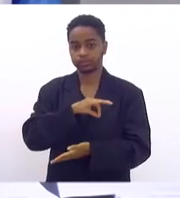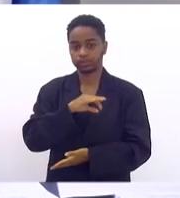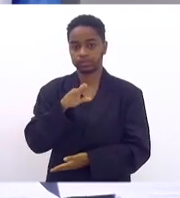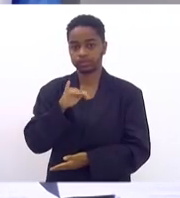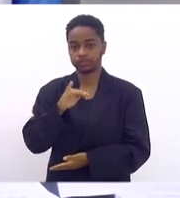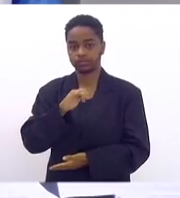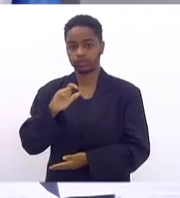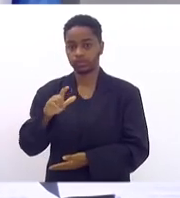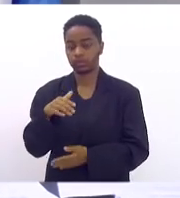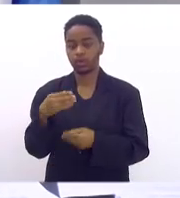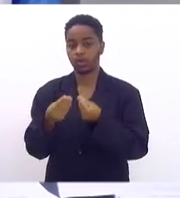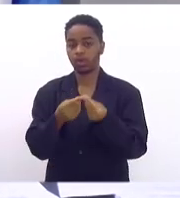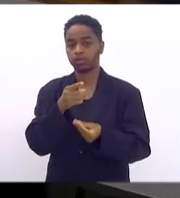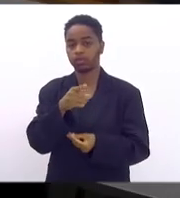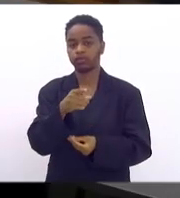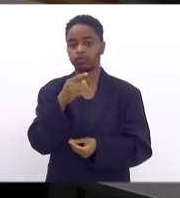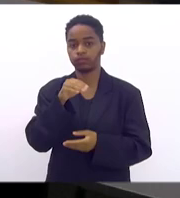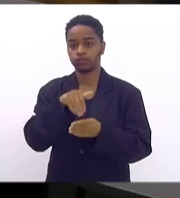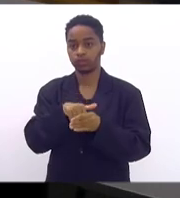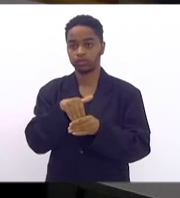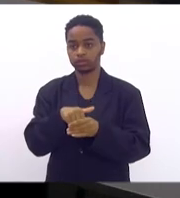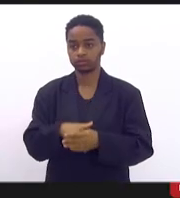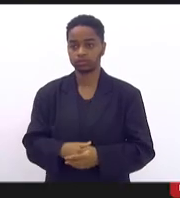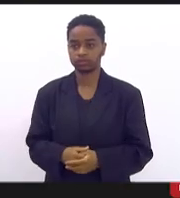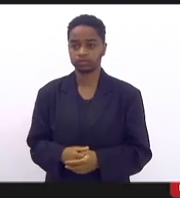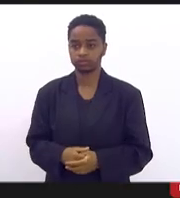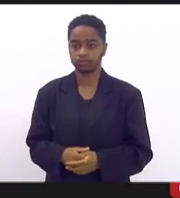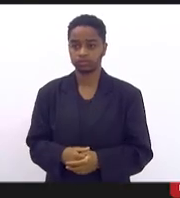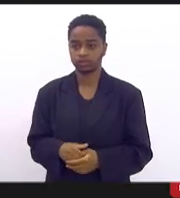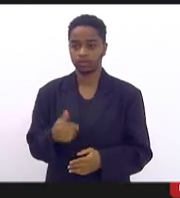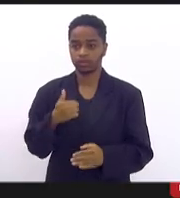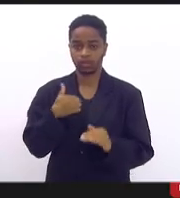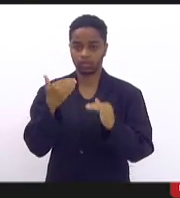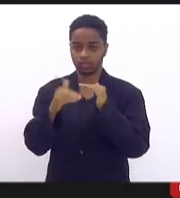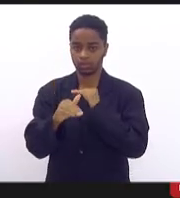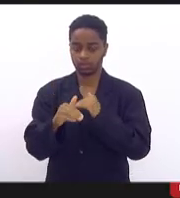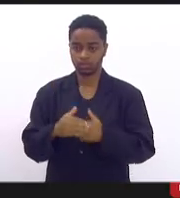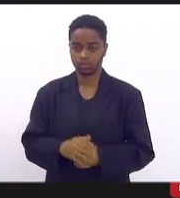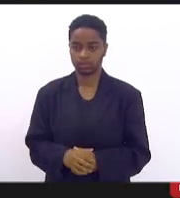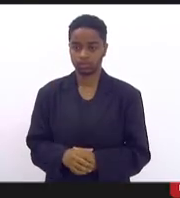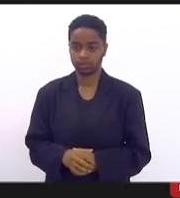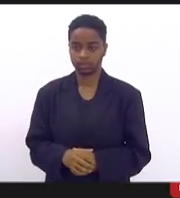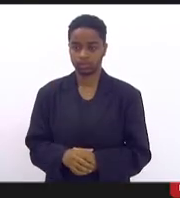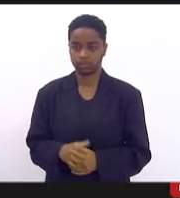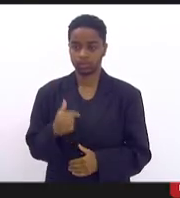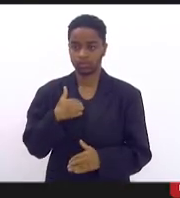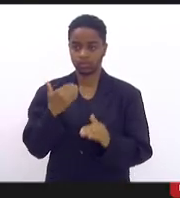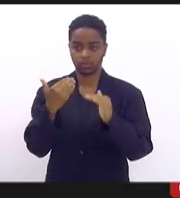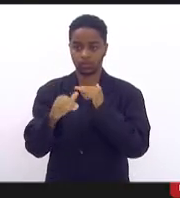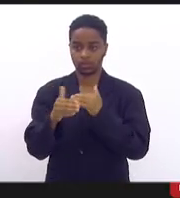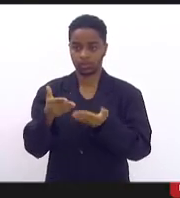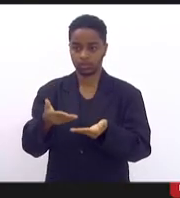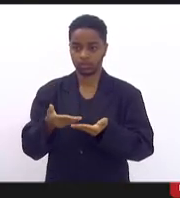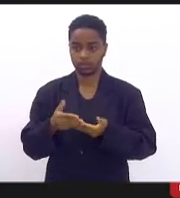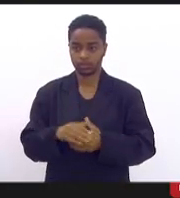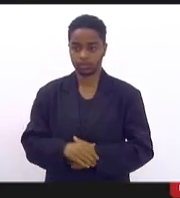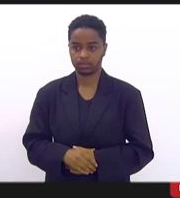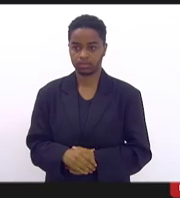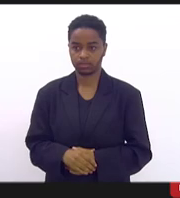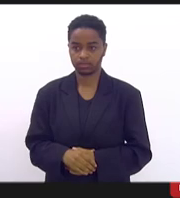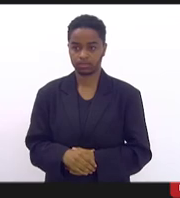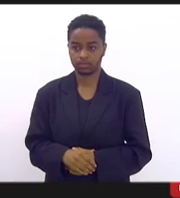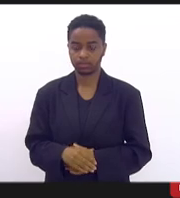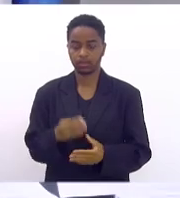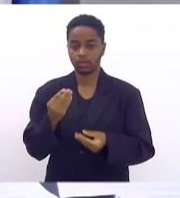Civil. Como vota Vossa Excelência? Eu sou contrário, presidente. Eu sou contra a convocação.